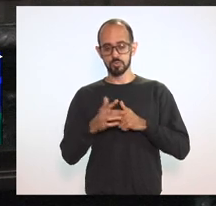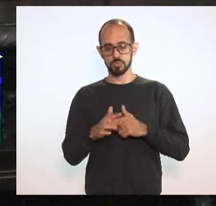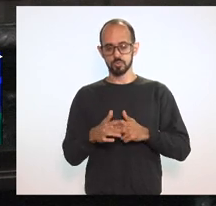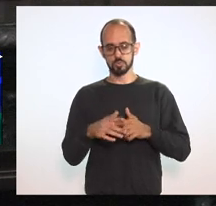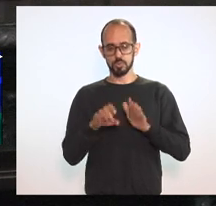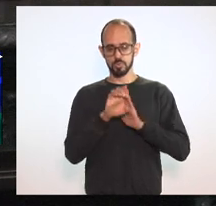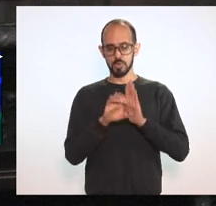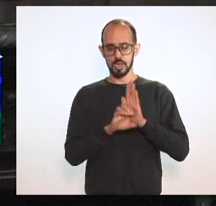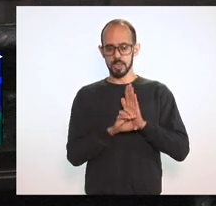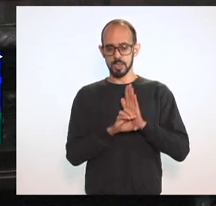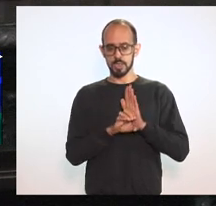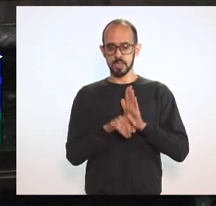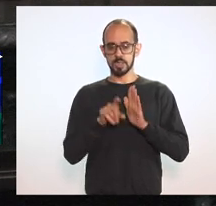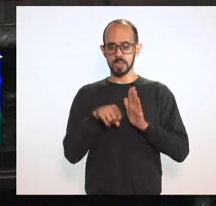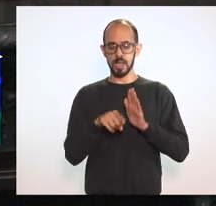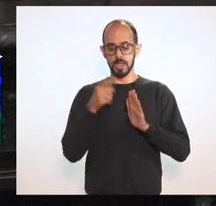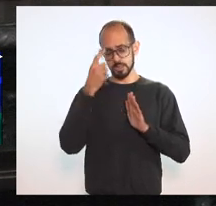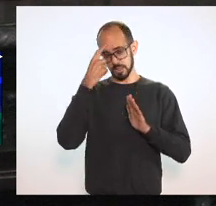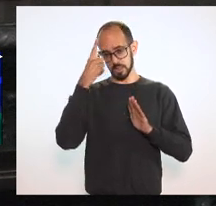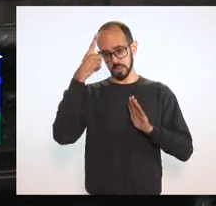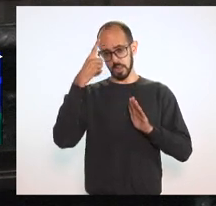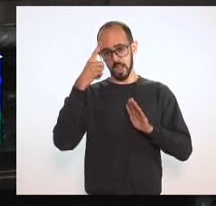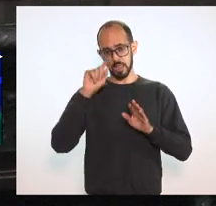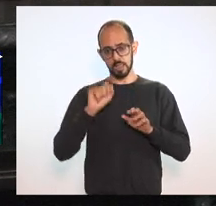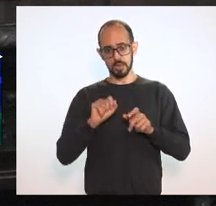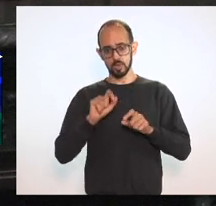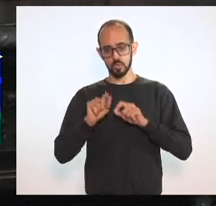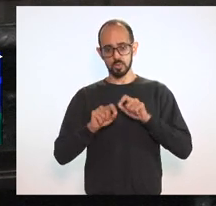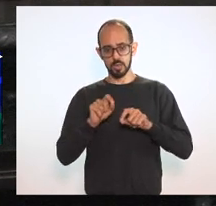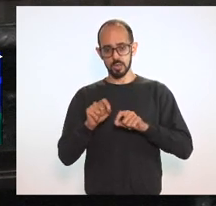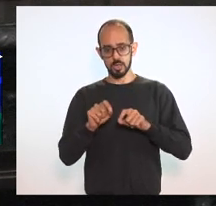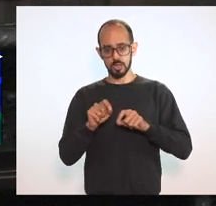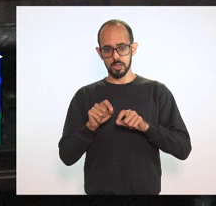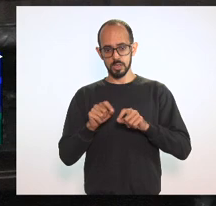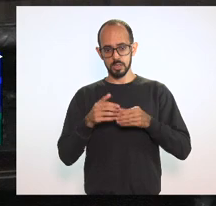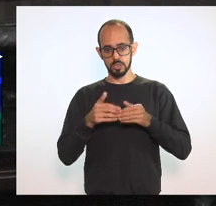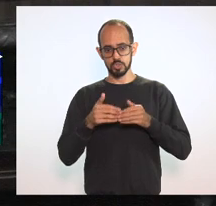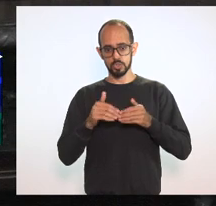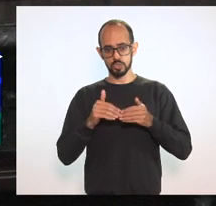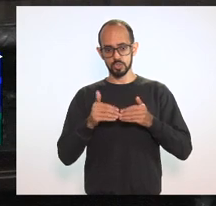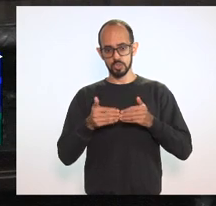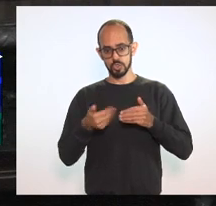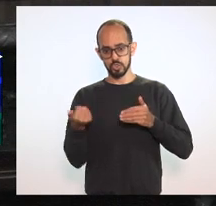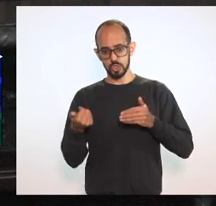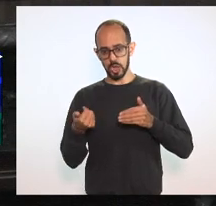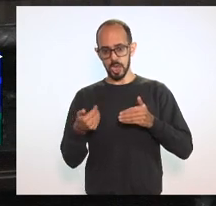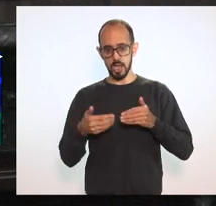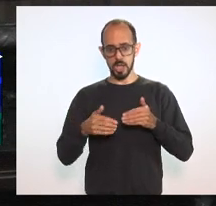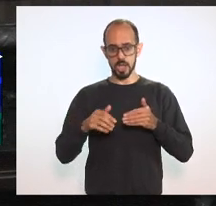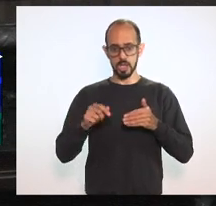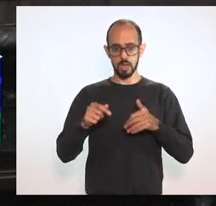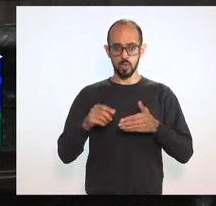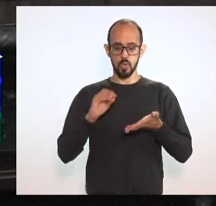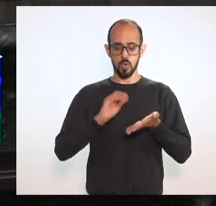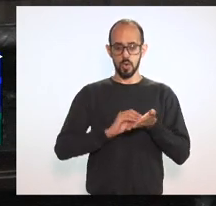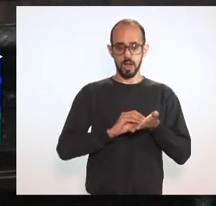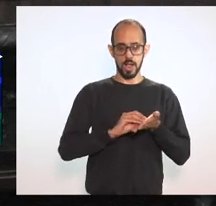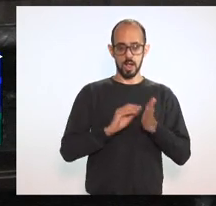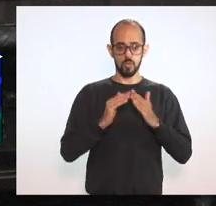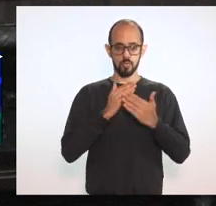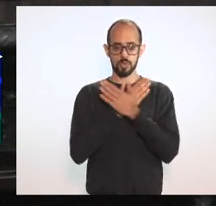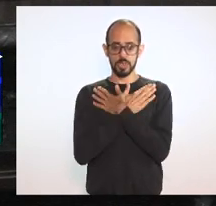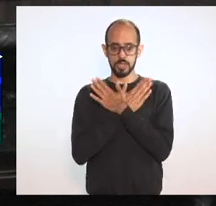e tem a ver com a ideia de super de supressão da ideia da da do vocábulo feriado